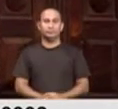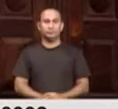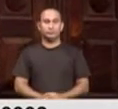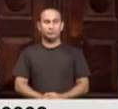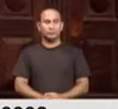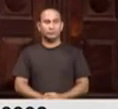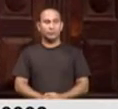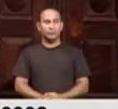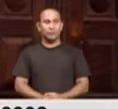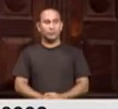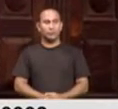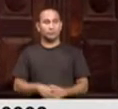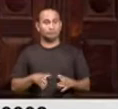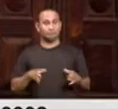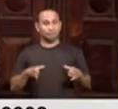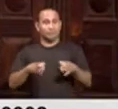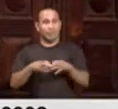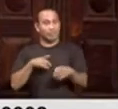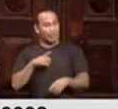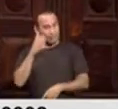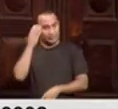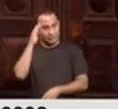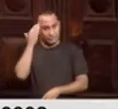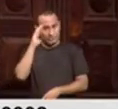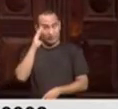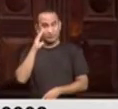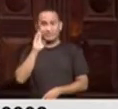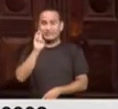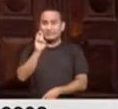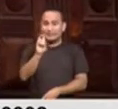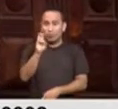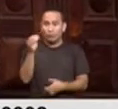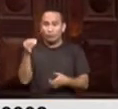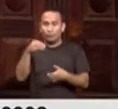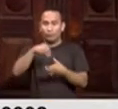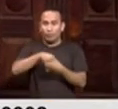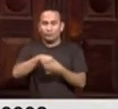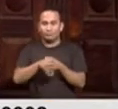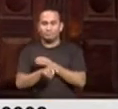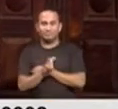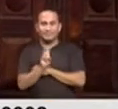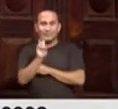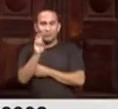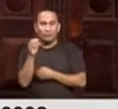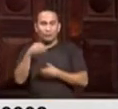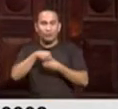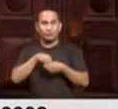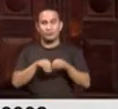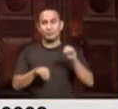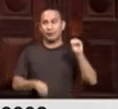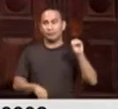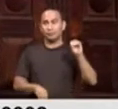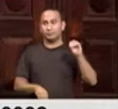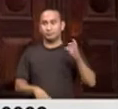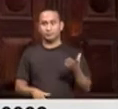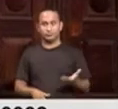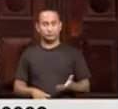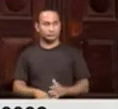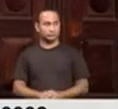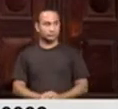O tribunal teve um entendimento, foram 5 votos, foram 5 votos a 0. É raro ter unanimidade no